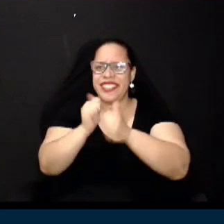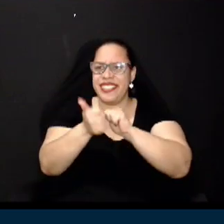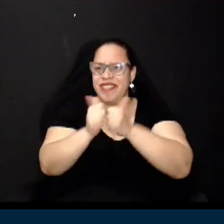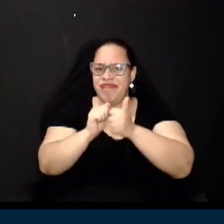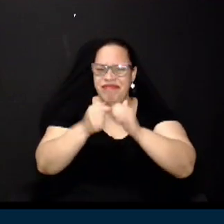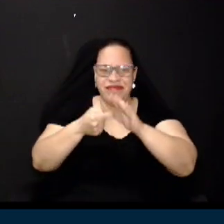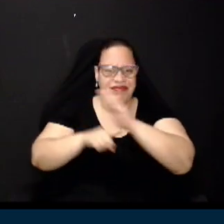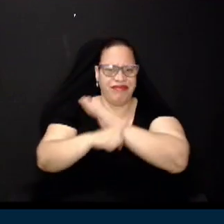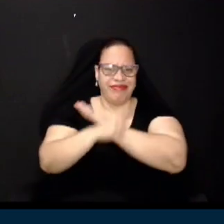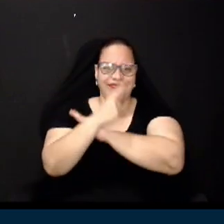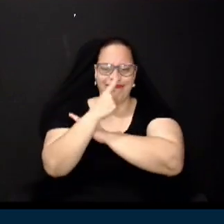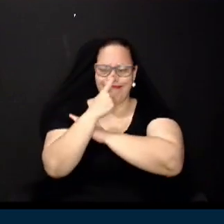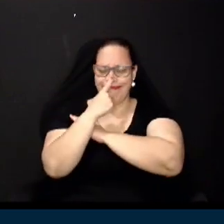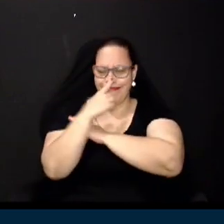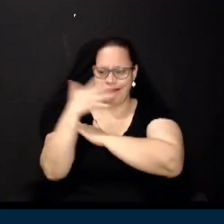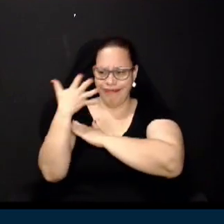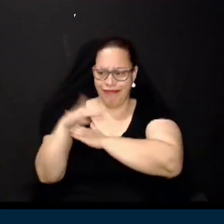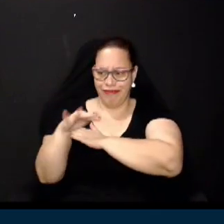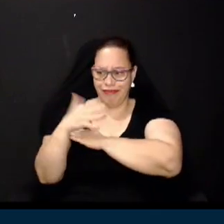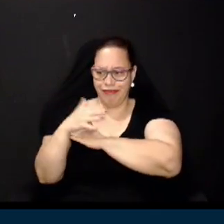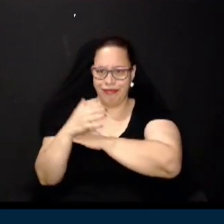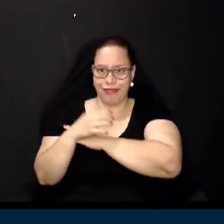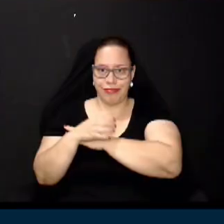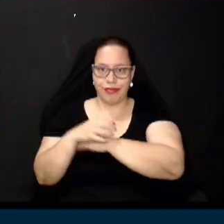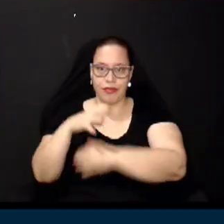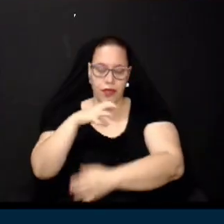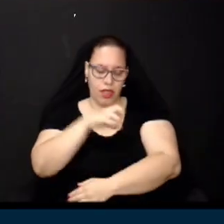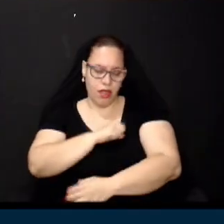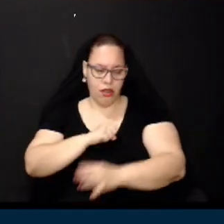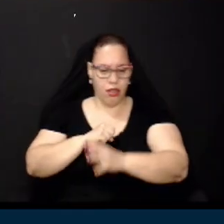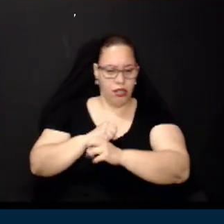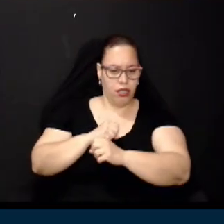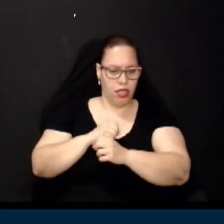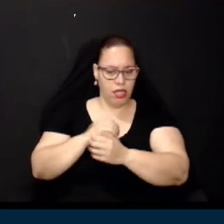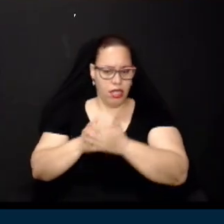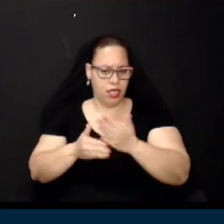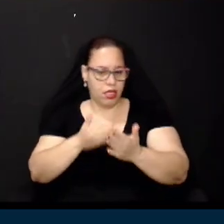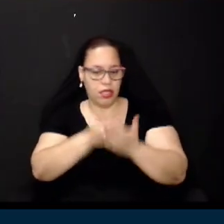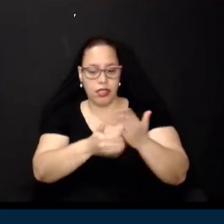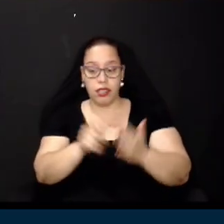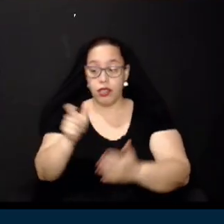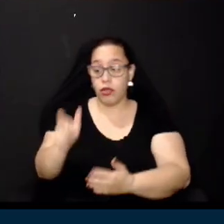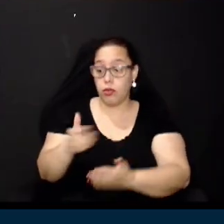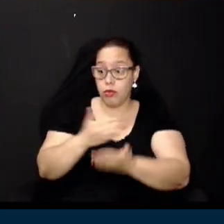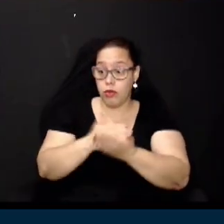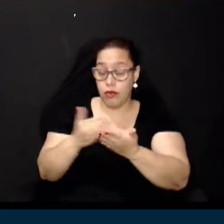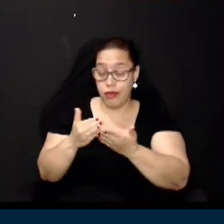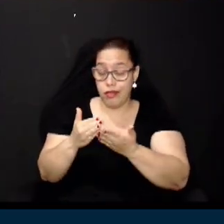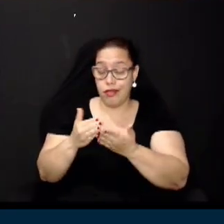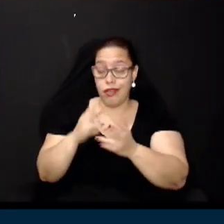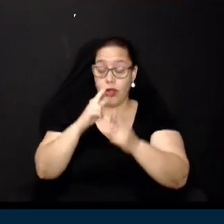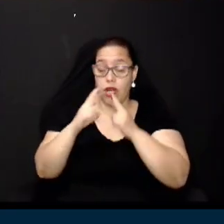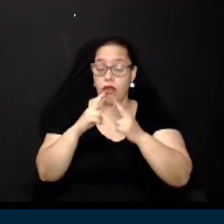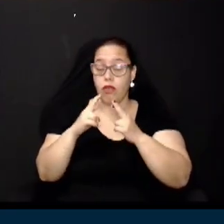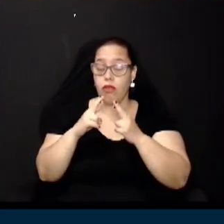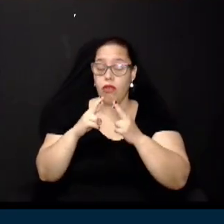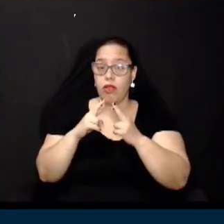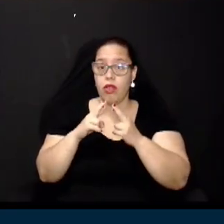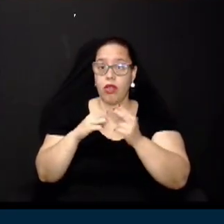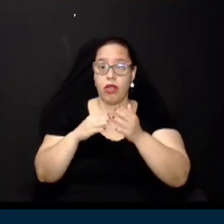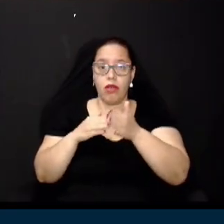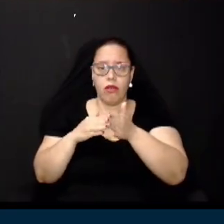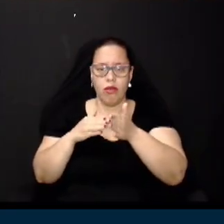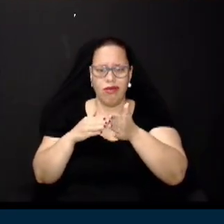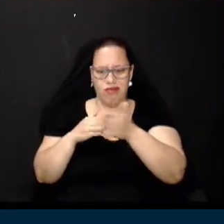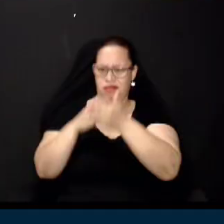Porque você vai sendo bombardeado disso, daquilo, e você vai se perdendo. Você é uma pessoa no início do relacionamento, e aí na metade desse relacionamento, onde